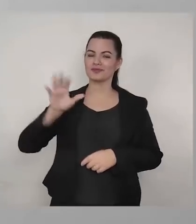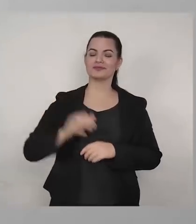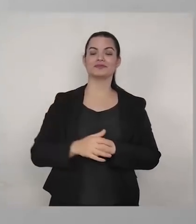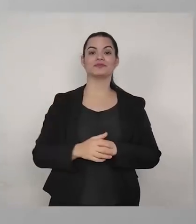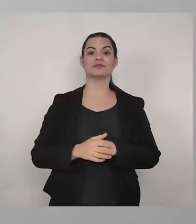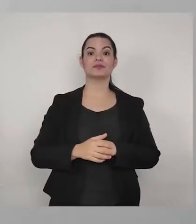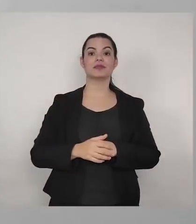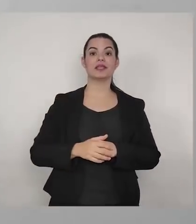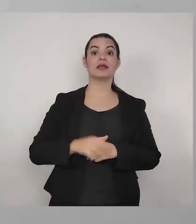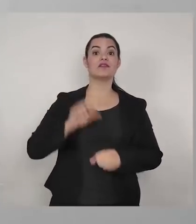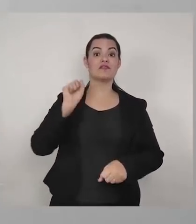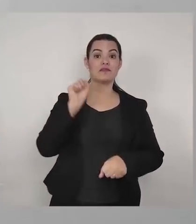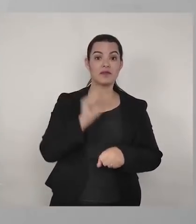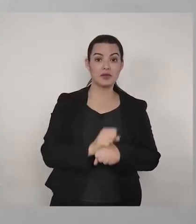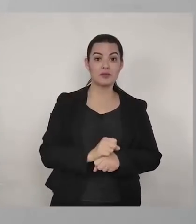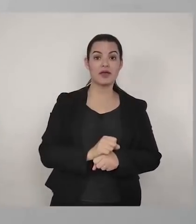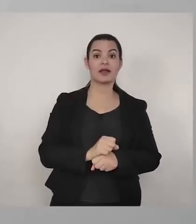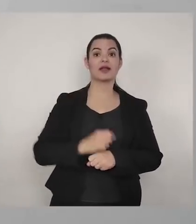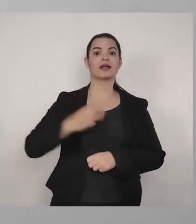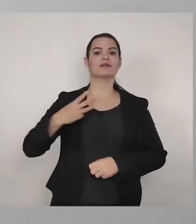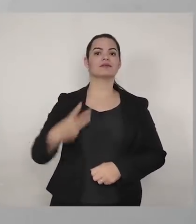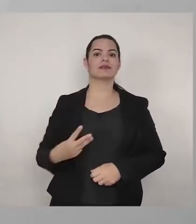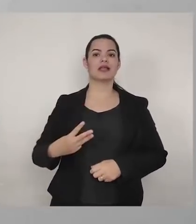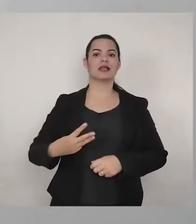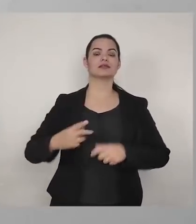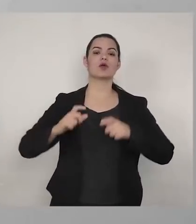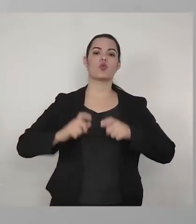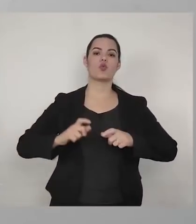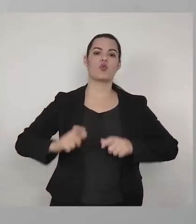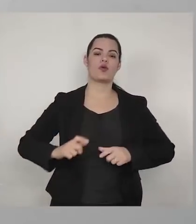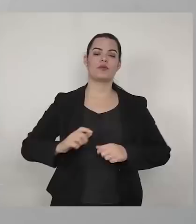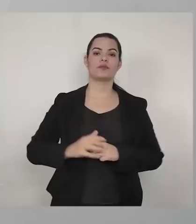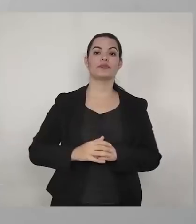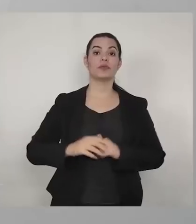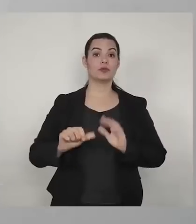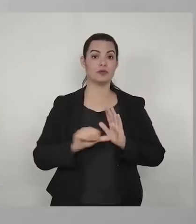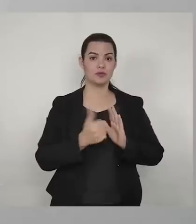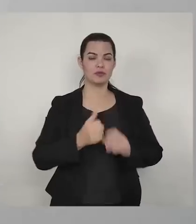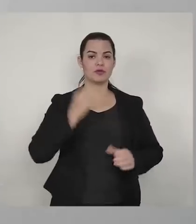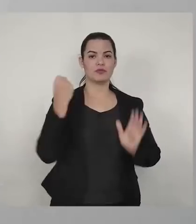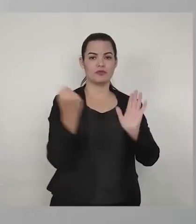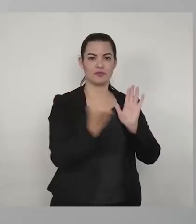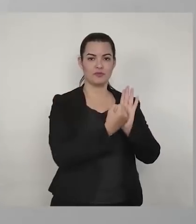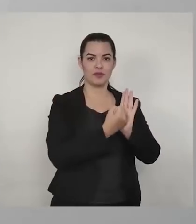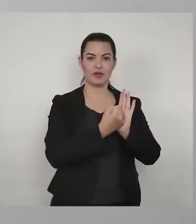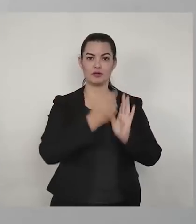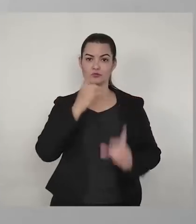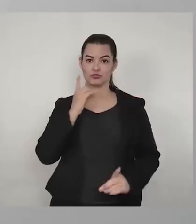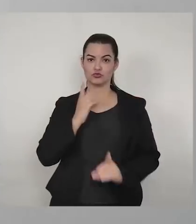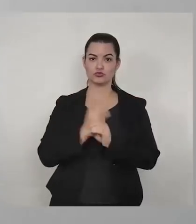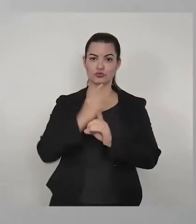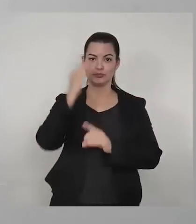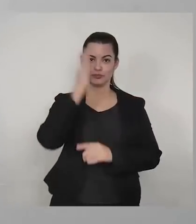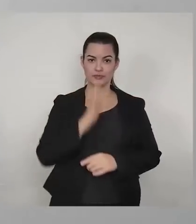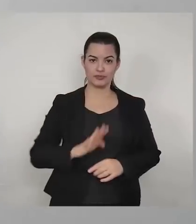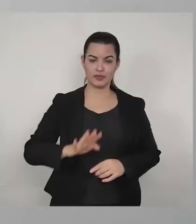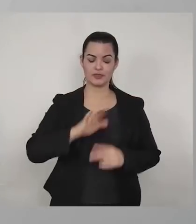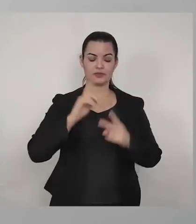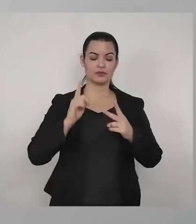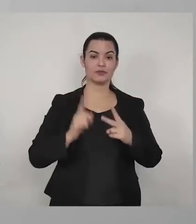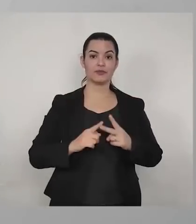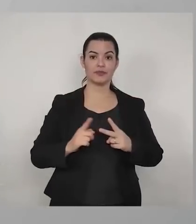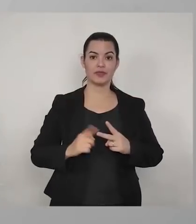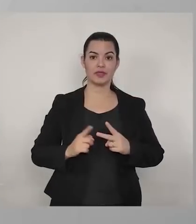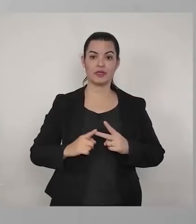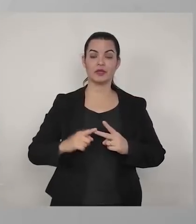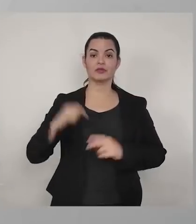paradas. Então, primeiro ponto de parada, o Marco do Descobrimento. O segundo, o pau-brasil, uma árvore